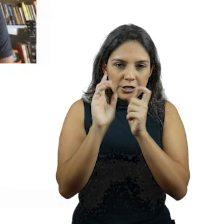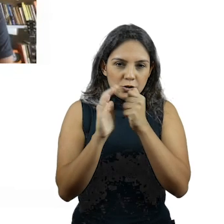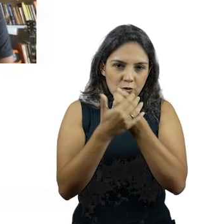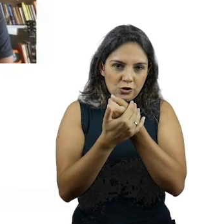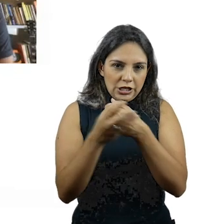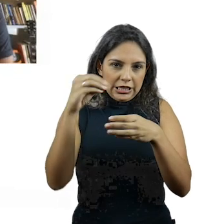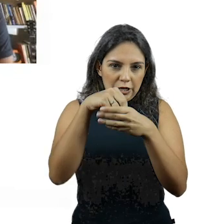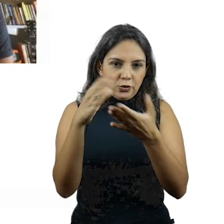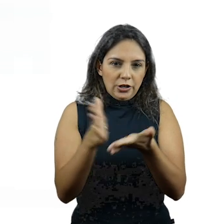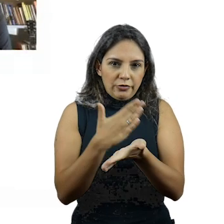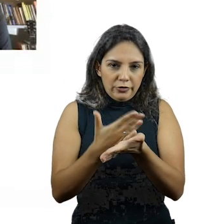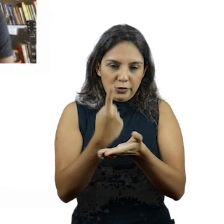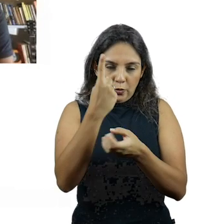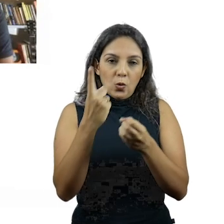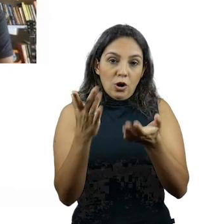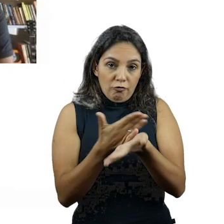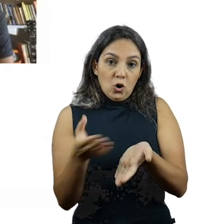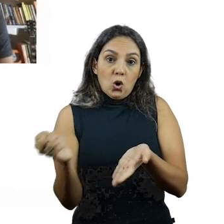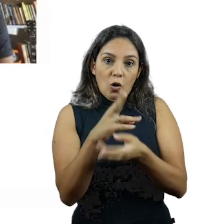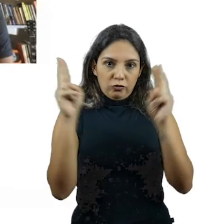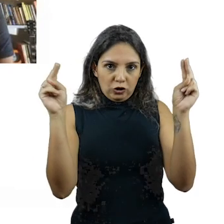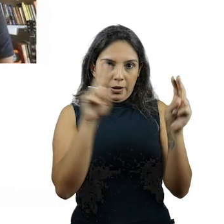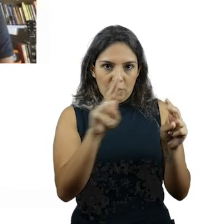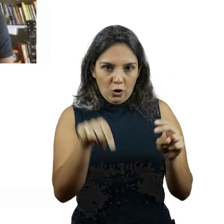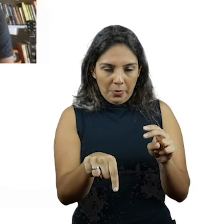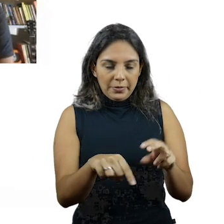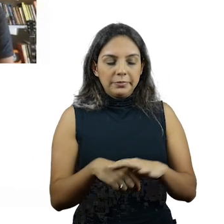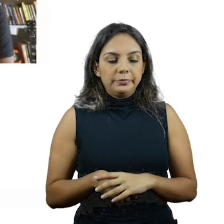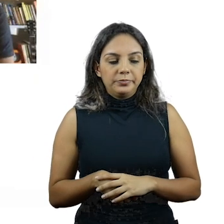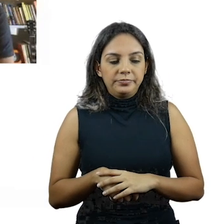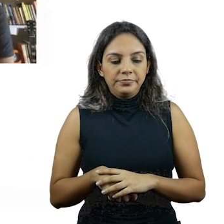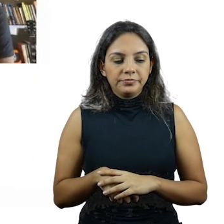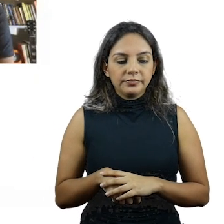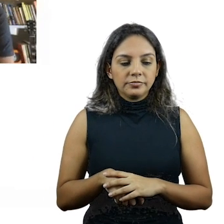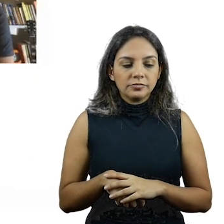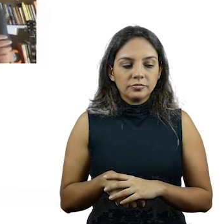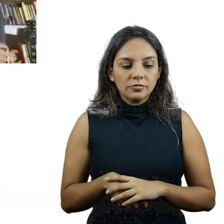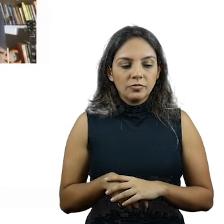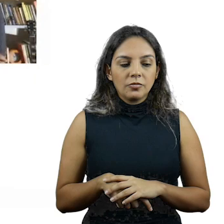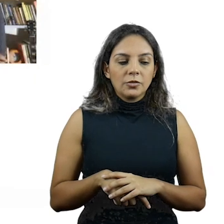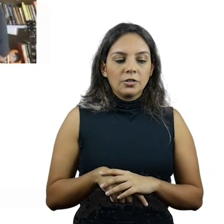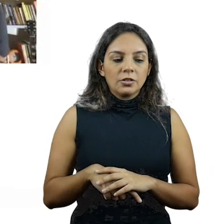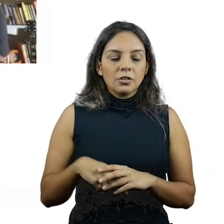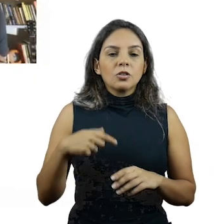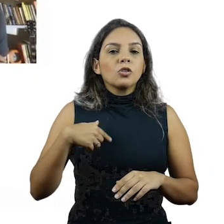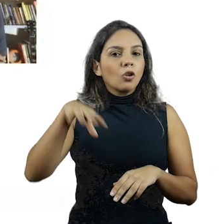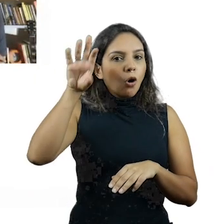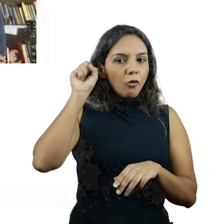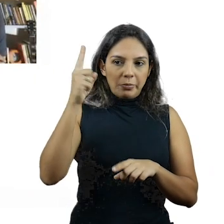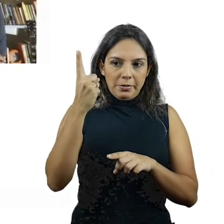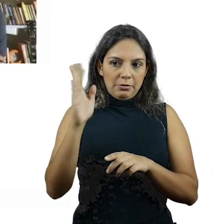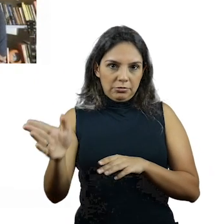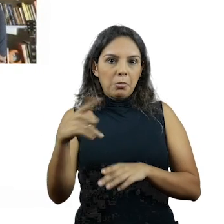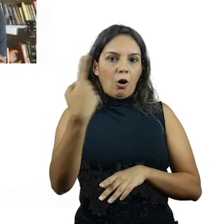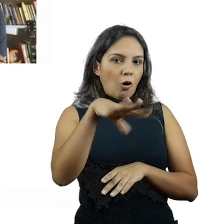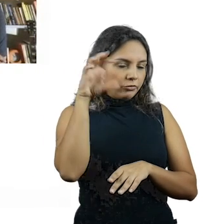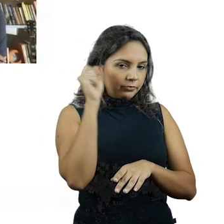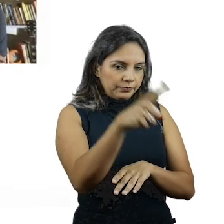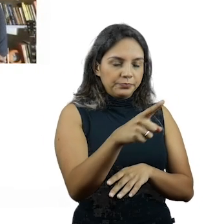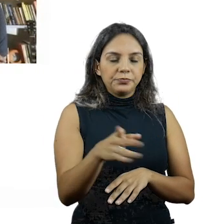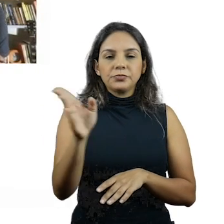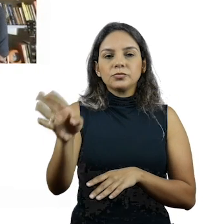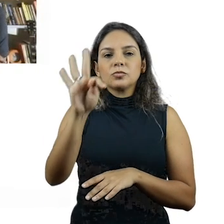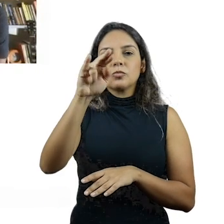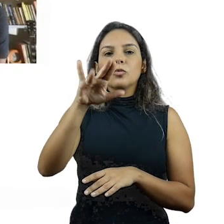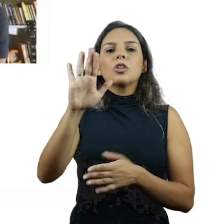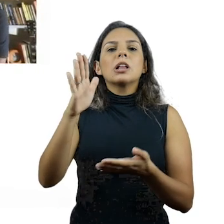livro novo. Maravilha. Vamos primeiro ouvir o Tony, depois eu volto você. Tony, vamos falar do livro mais